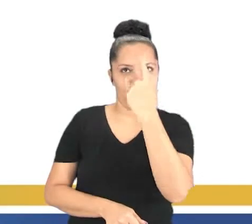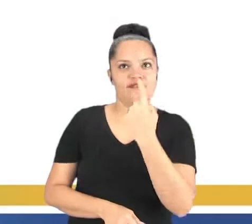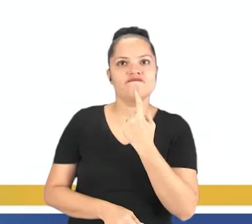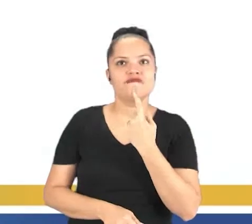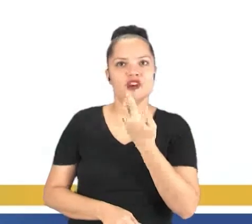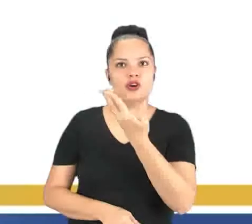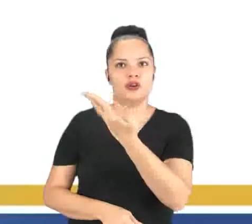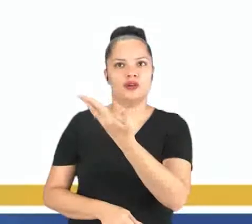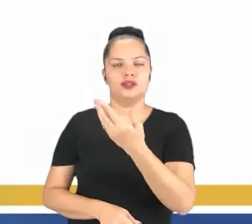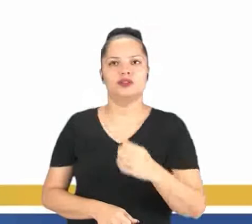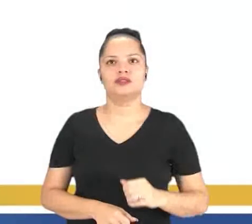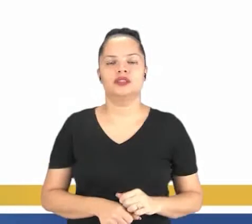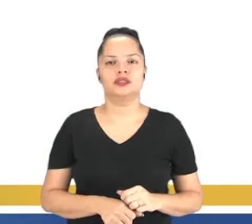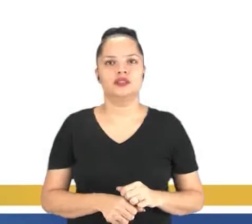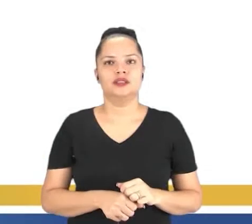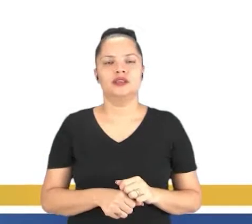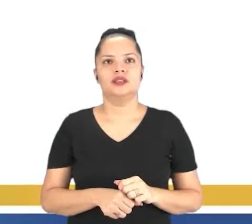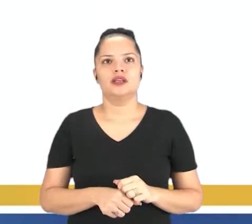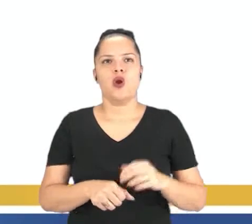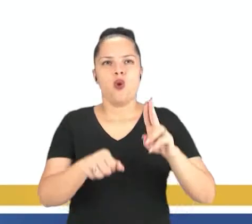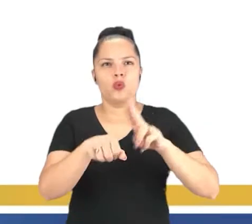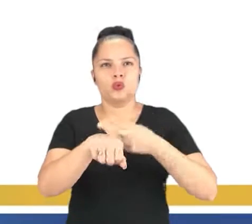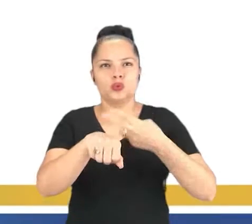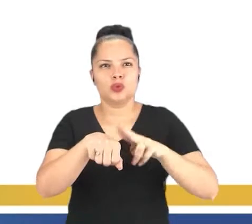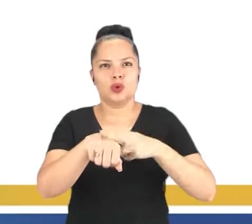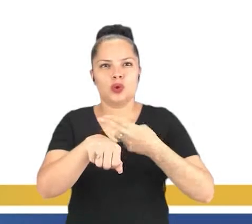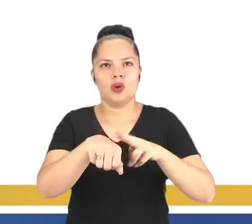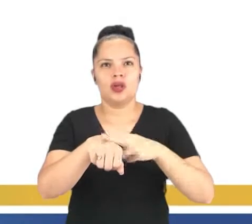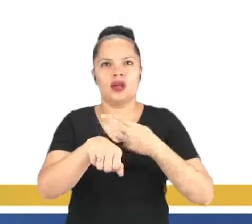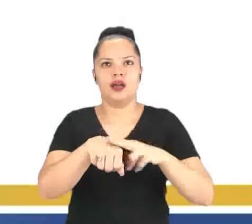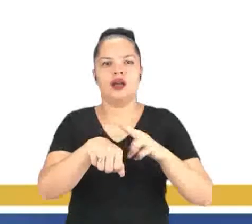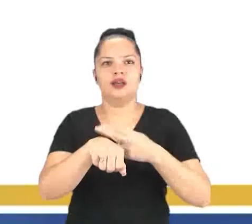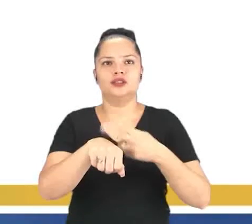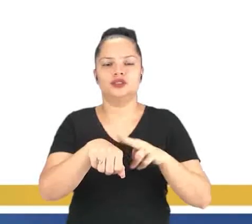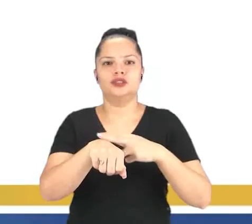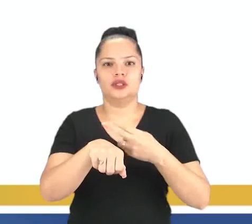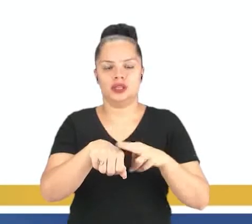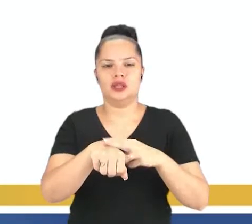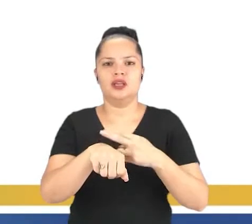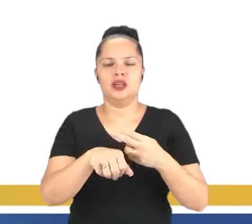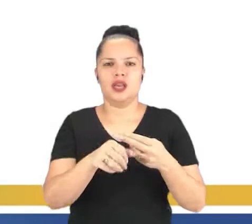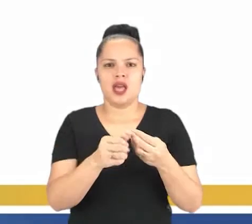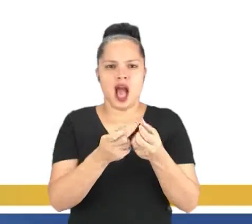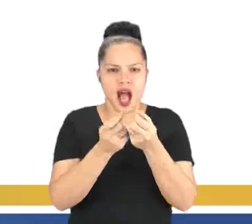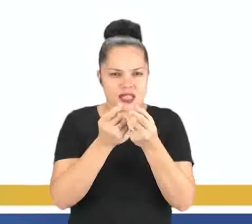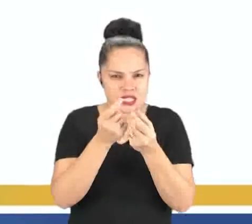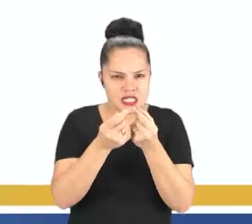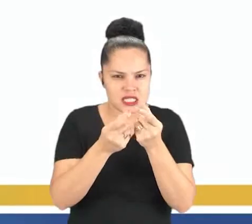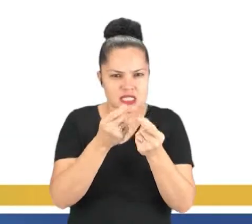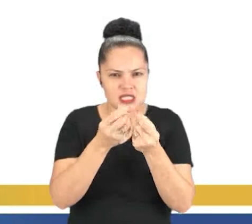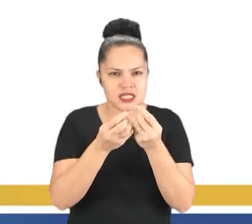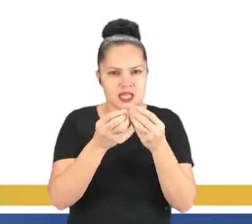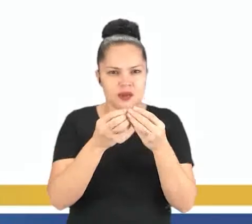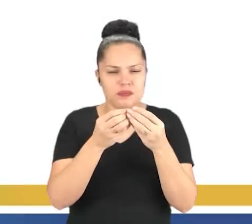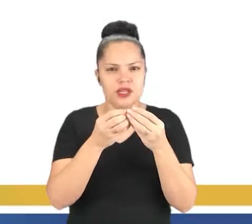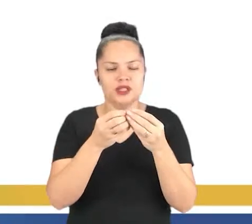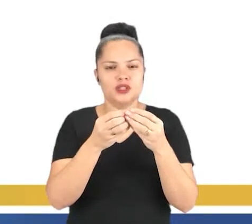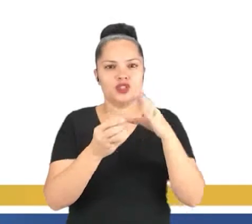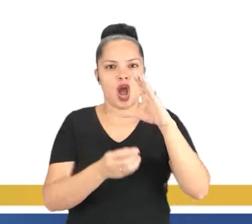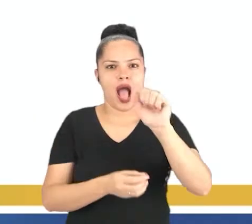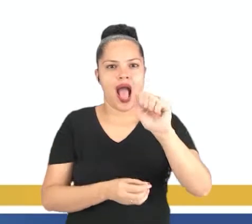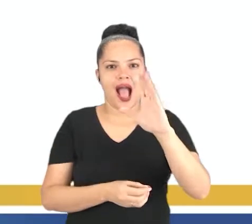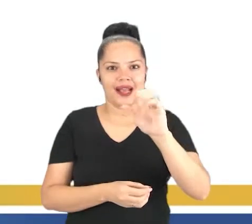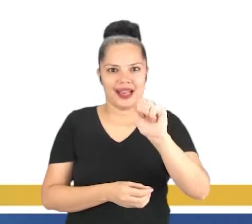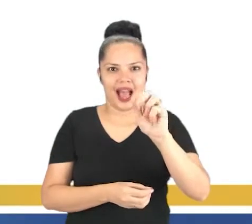tá observe a serpente tá o chocolate né o chocolate Os astecas acreditavam que as sementes de